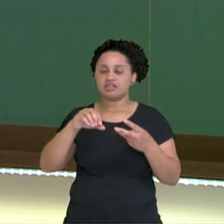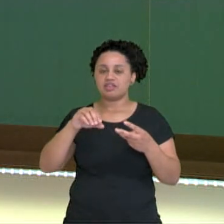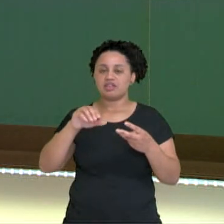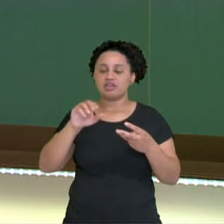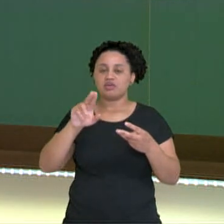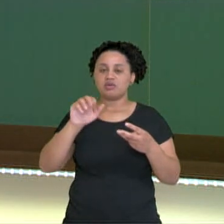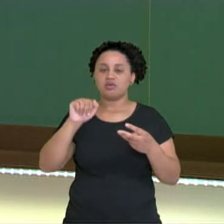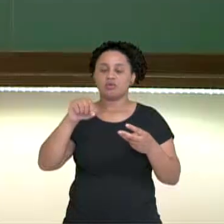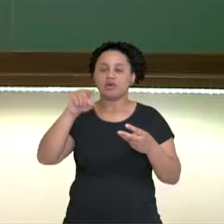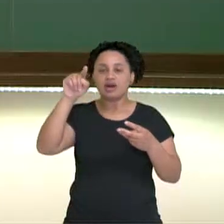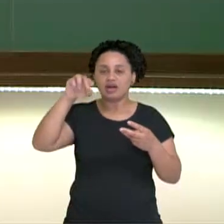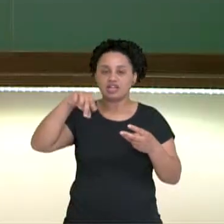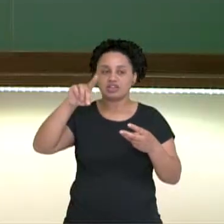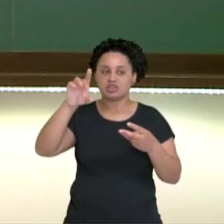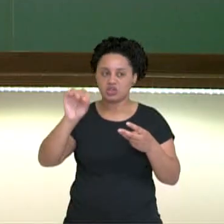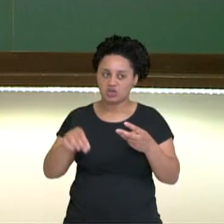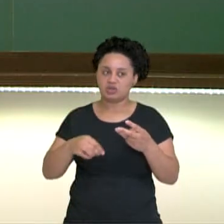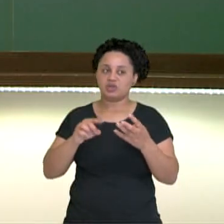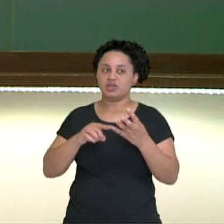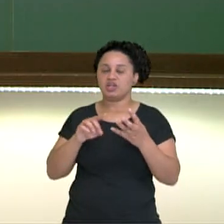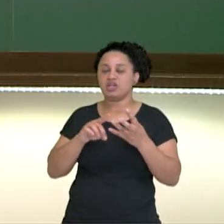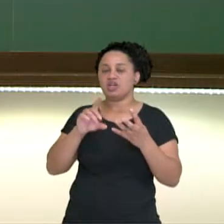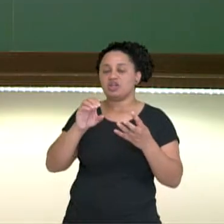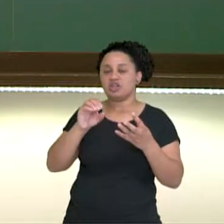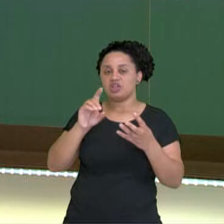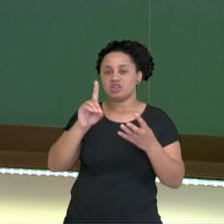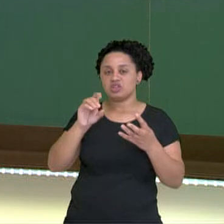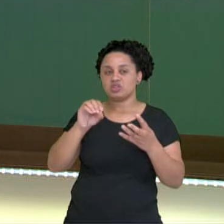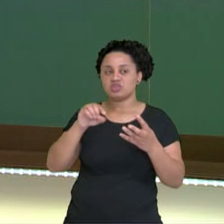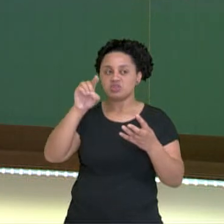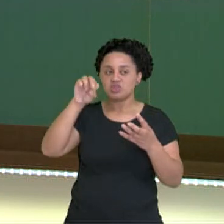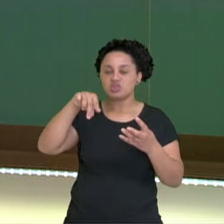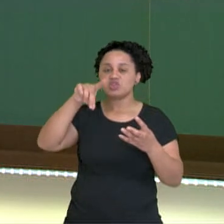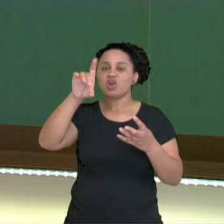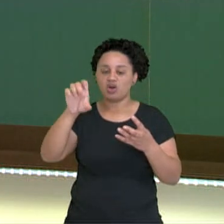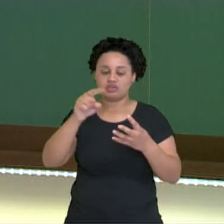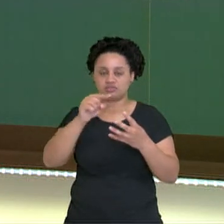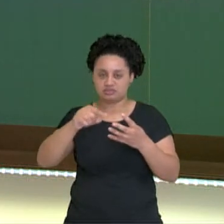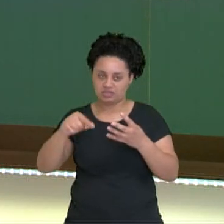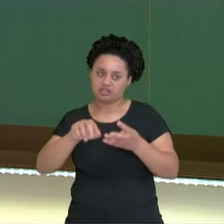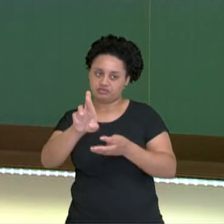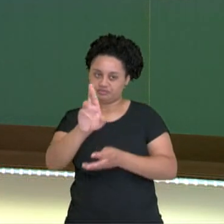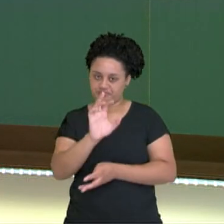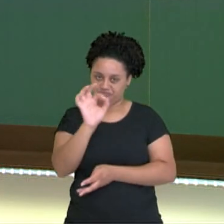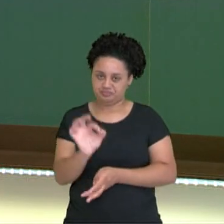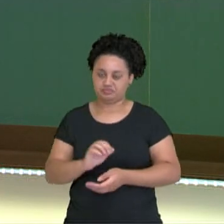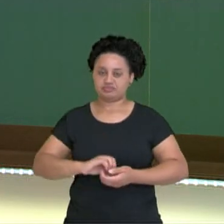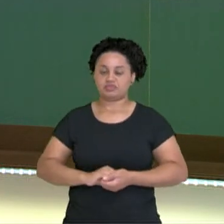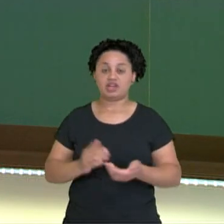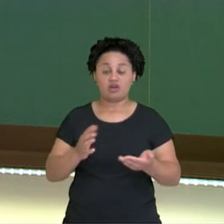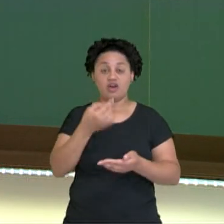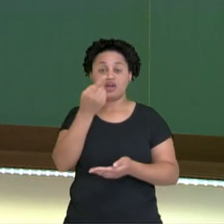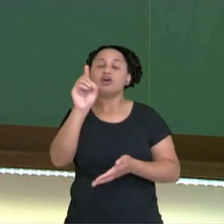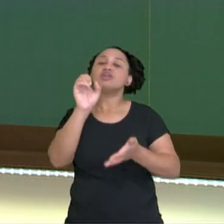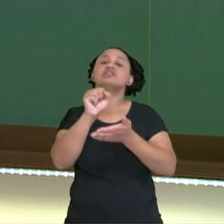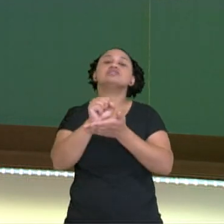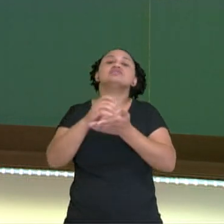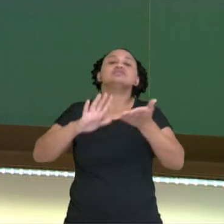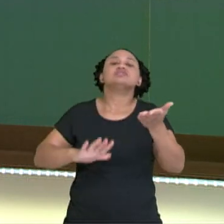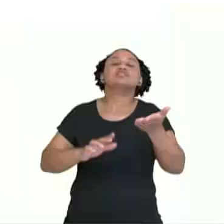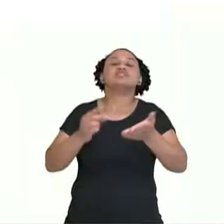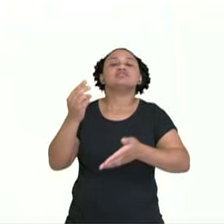mais uma vez a supervivência de eles, outra vez si seguimos vivos. Parece